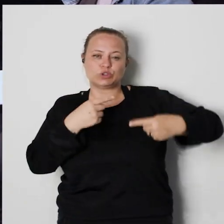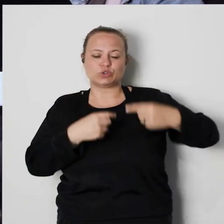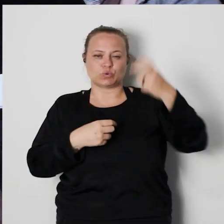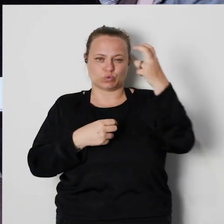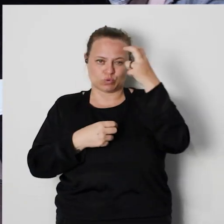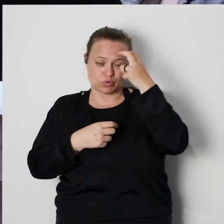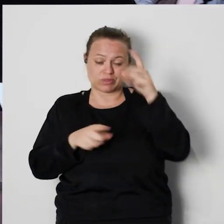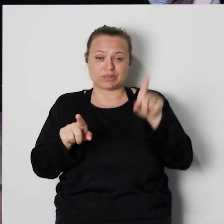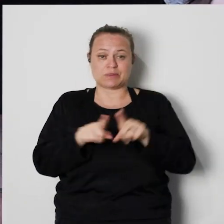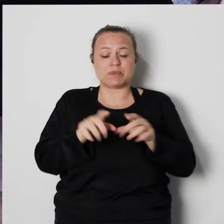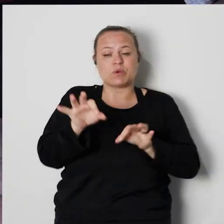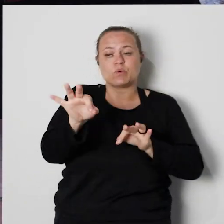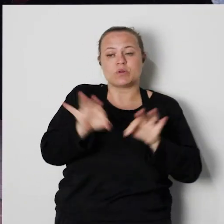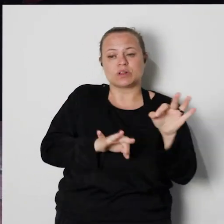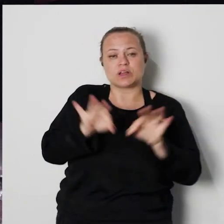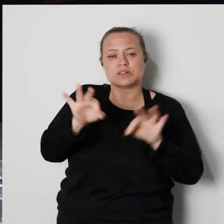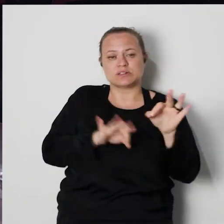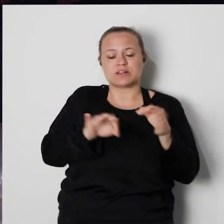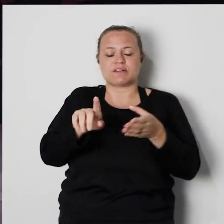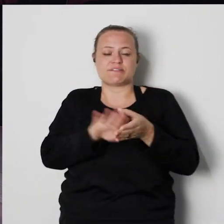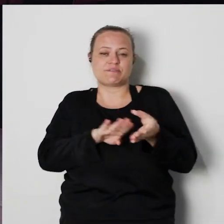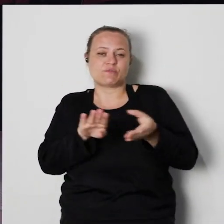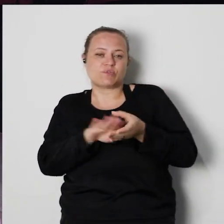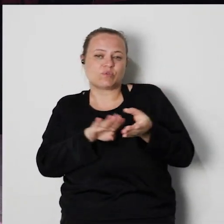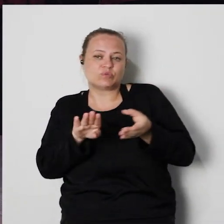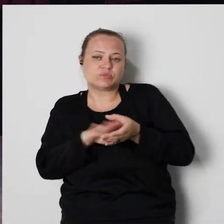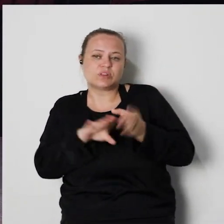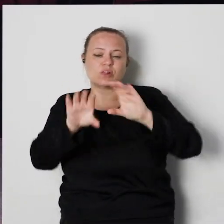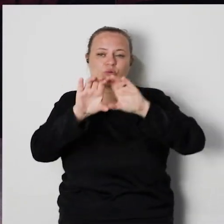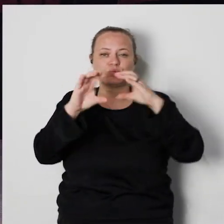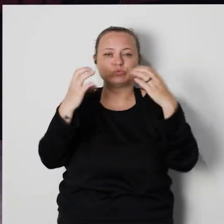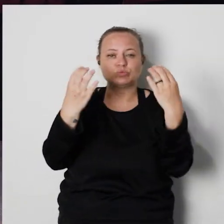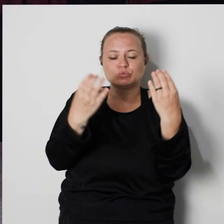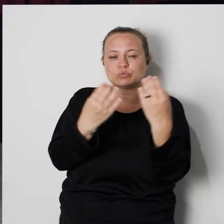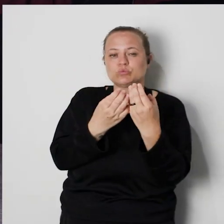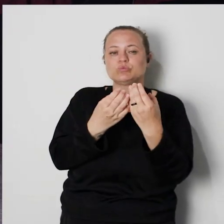né? Criar um Conselho Nacional de Política Cultural,